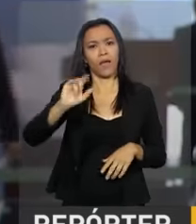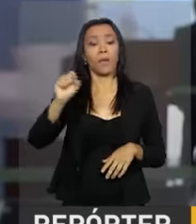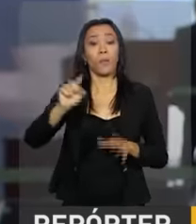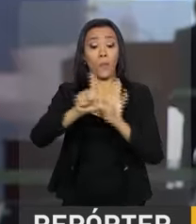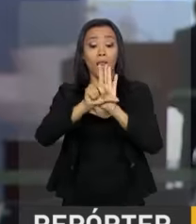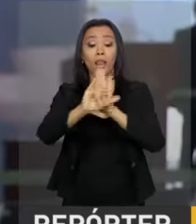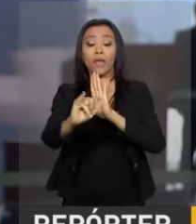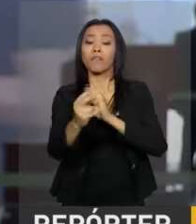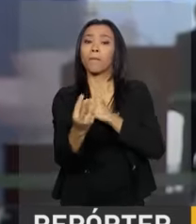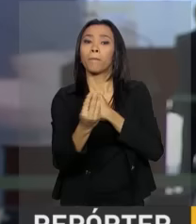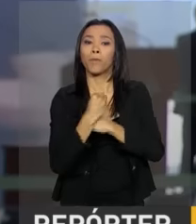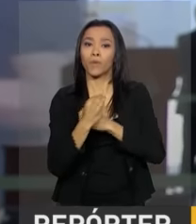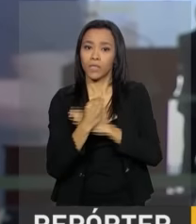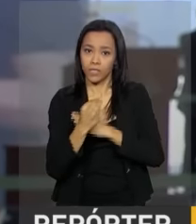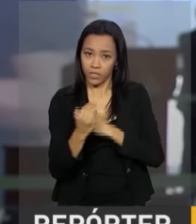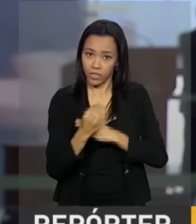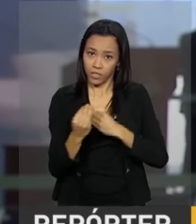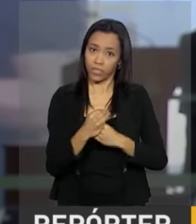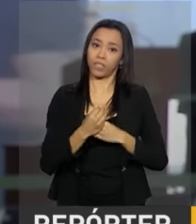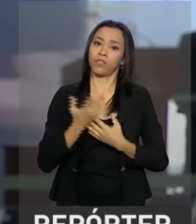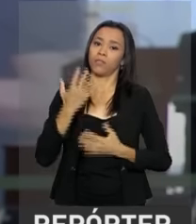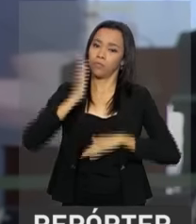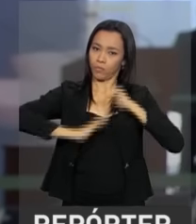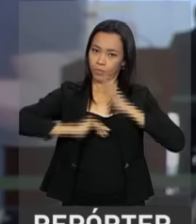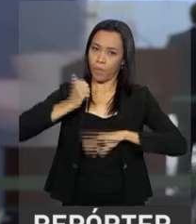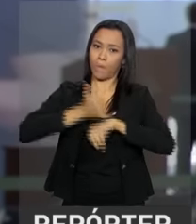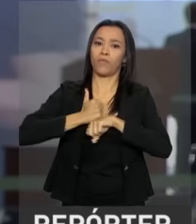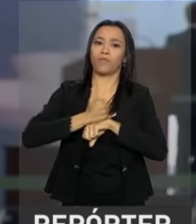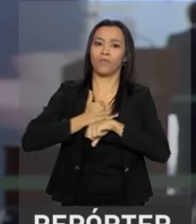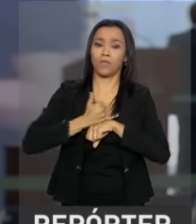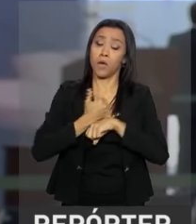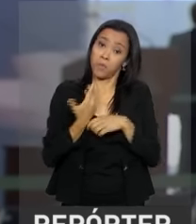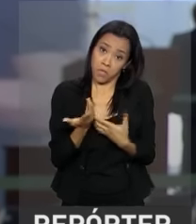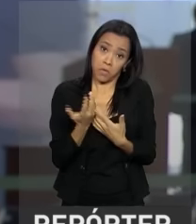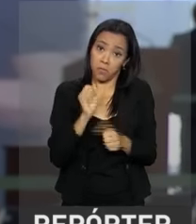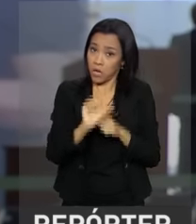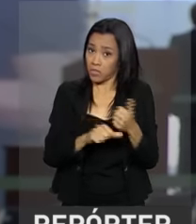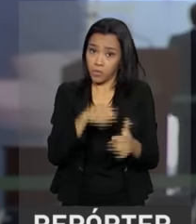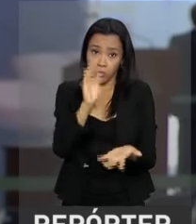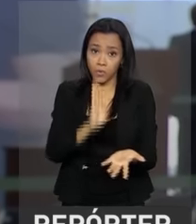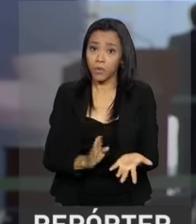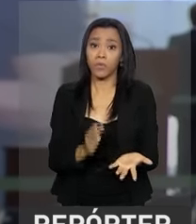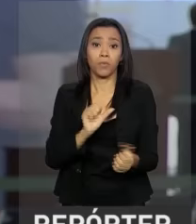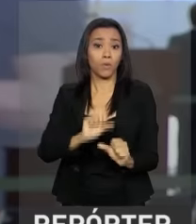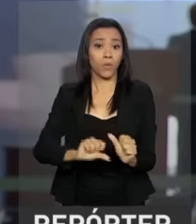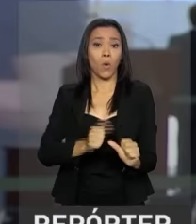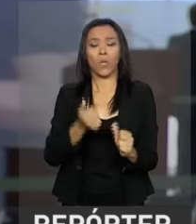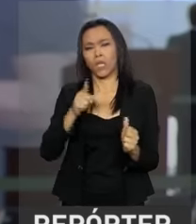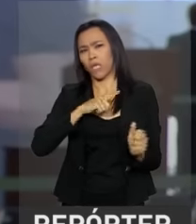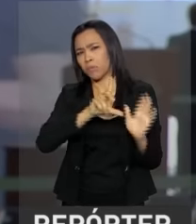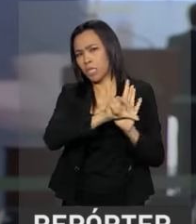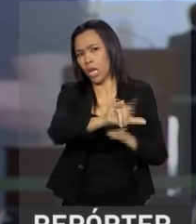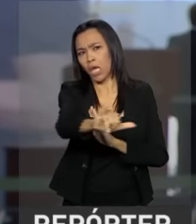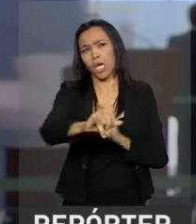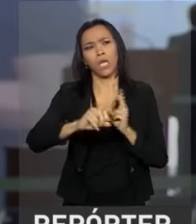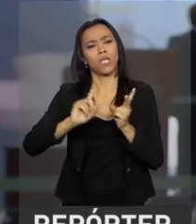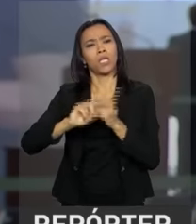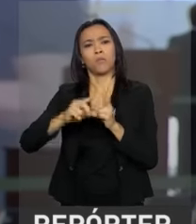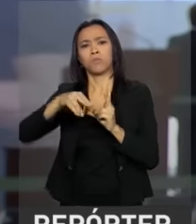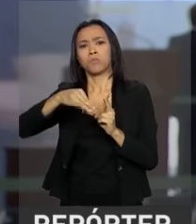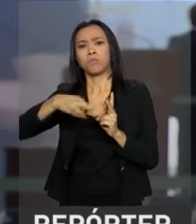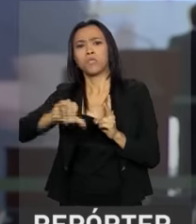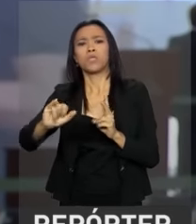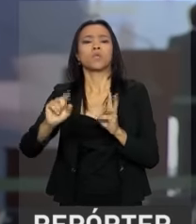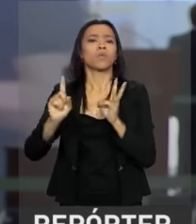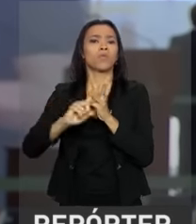lei que vai nos proteger e formalizar tudo isso. Por quê? O Brasil mudou. Nós temos o MEI, nós temos o EI, nós temos micro e agora o